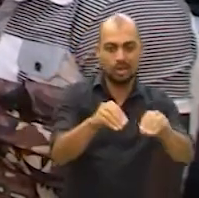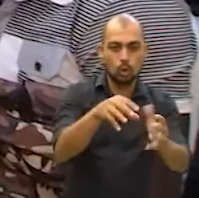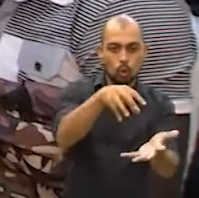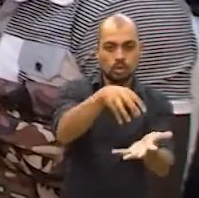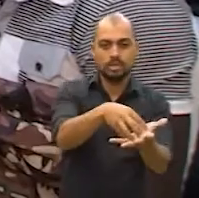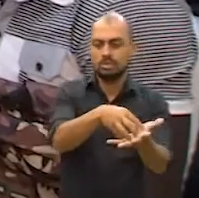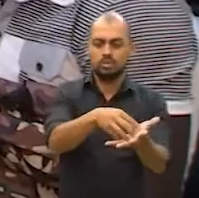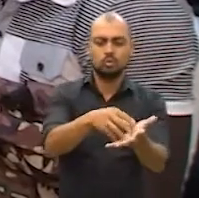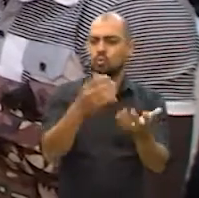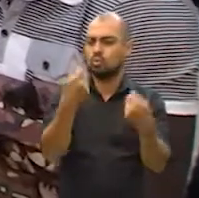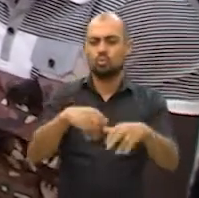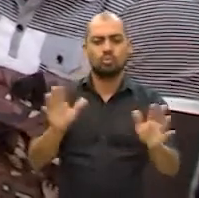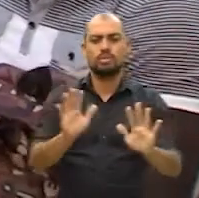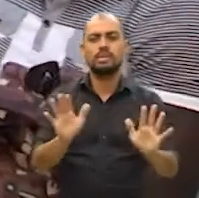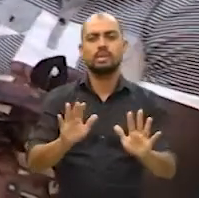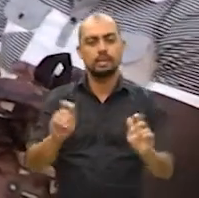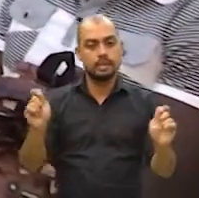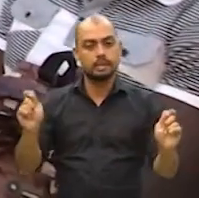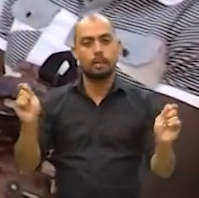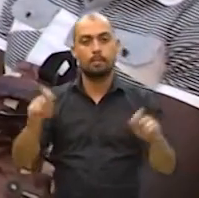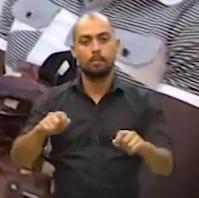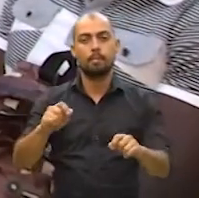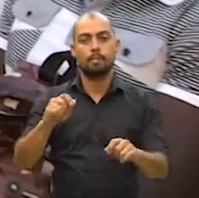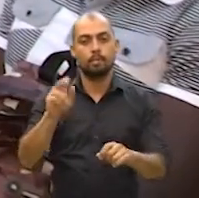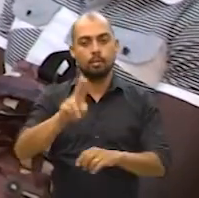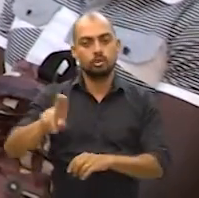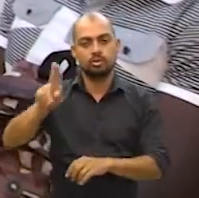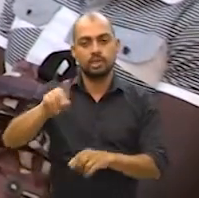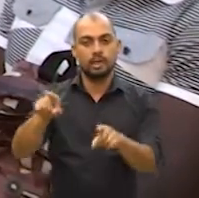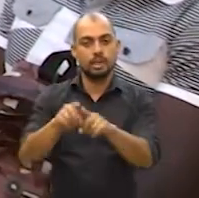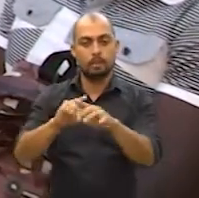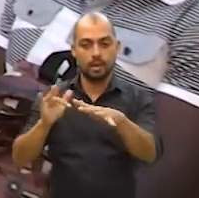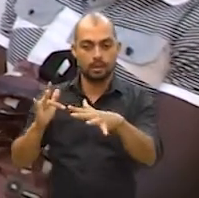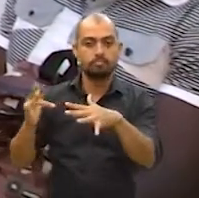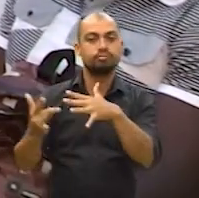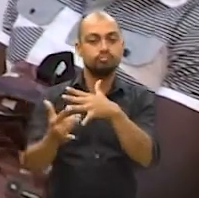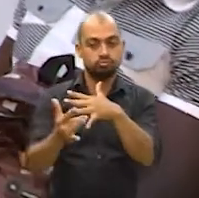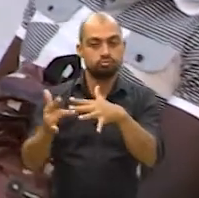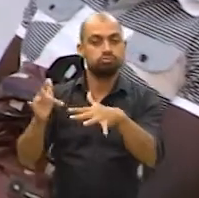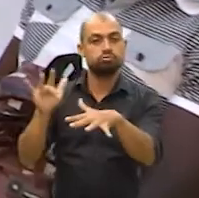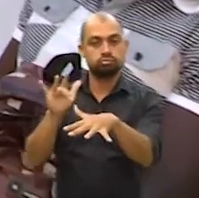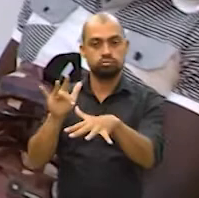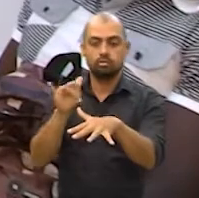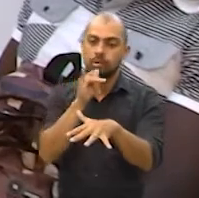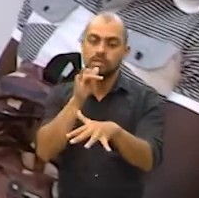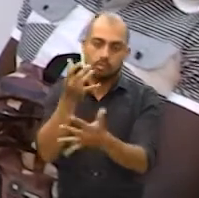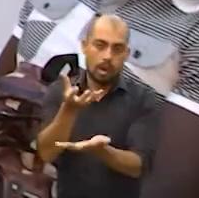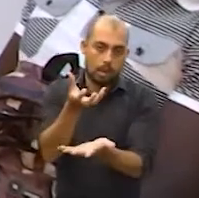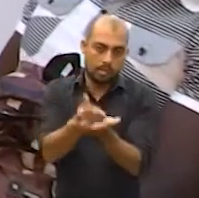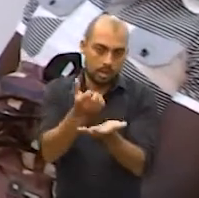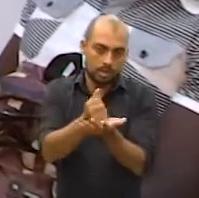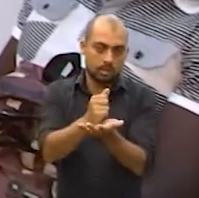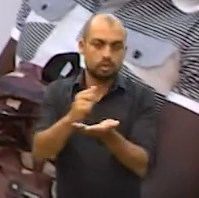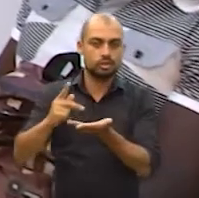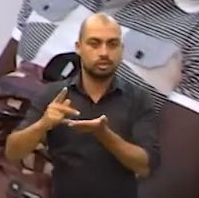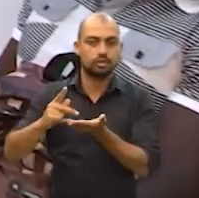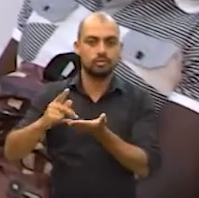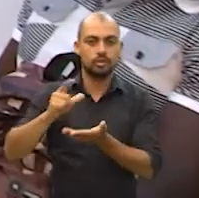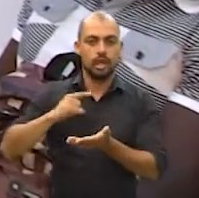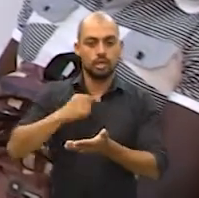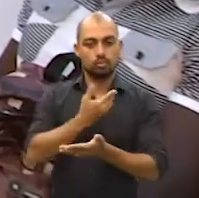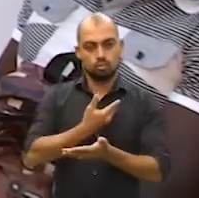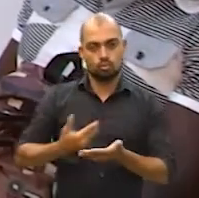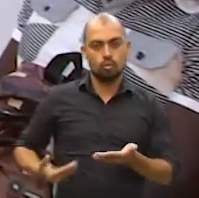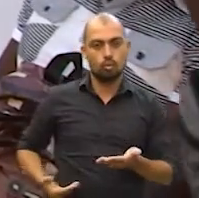até o posto de atendimento, que sejam utilizadas as plataformas digitais. Então, a gente tem aí um aplicativo do governo